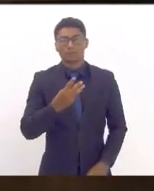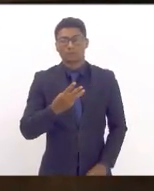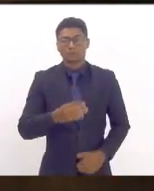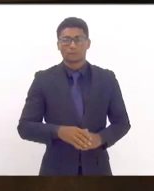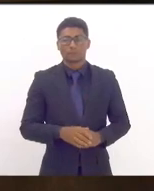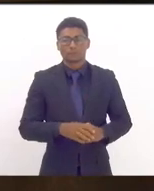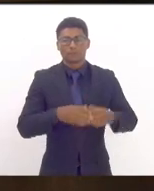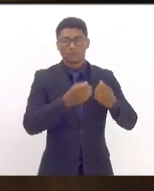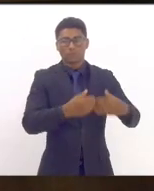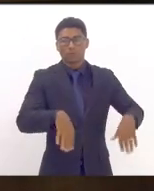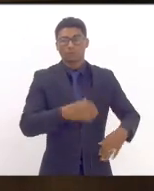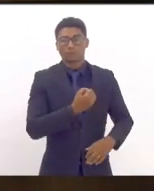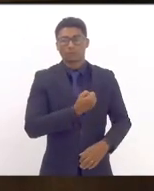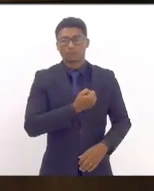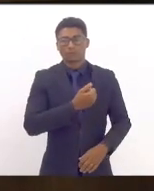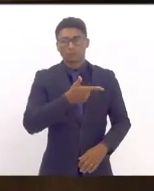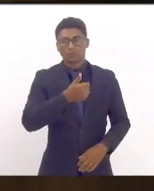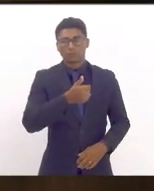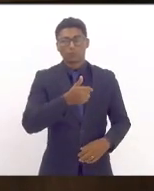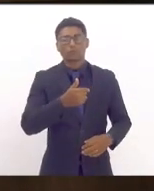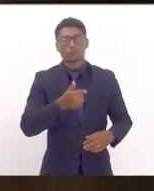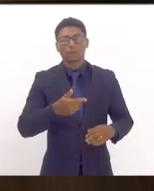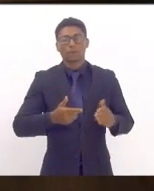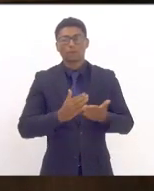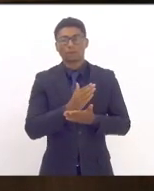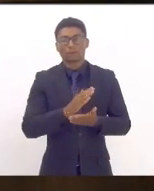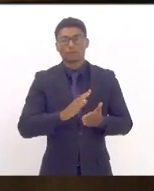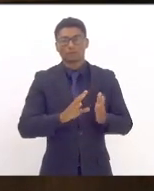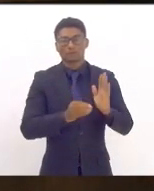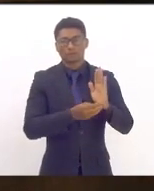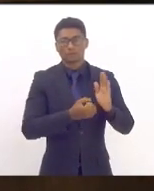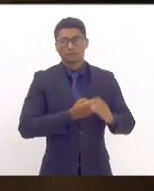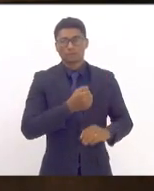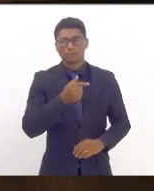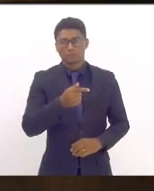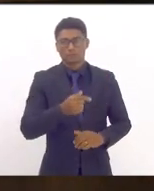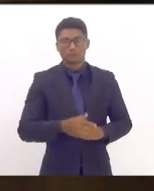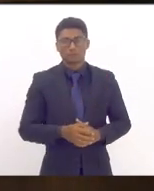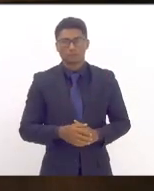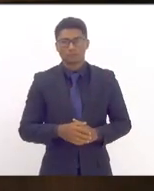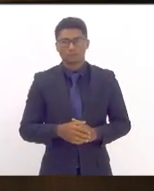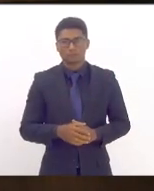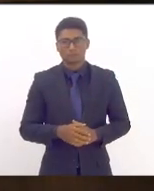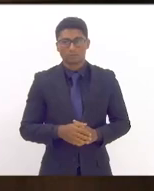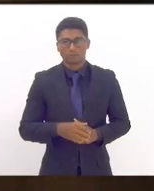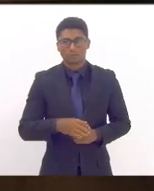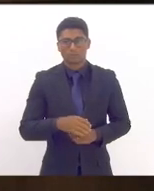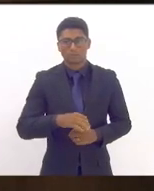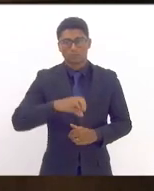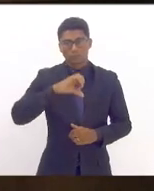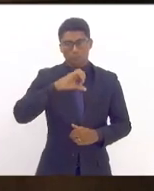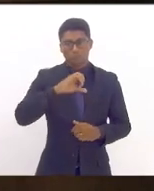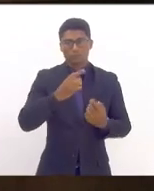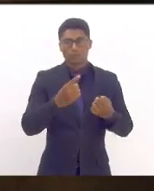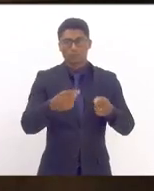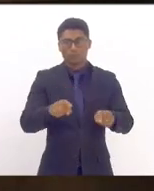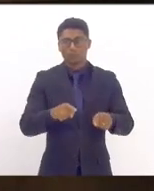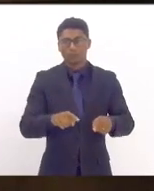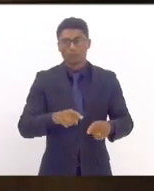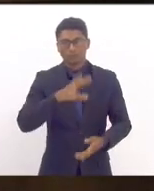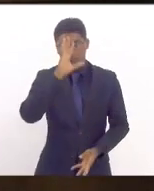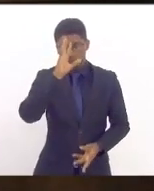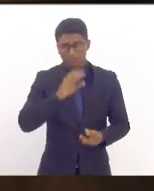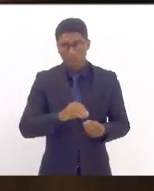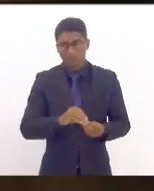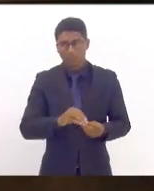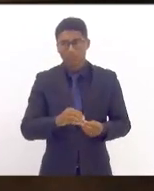emenda 12 pela aprovação da emenda 7 contrário em Venda Nova com a emenda 9 concluindo por substitutivo